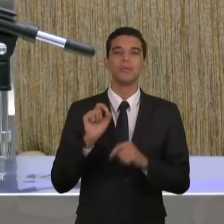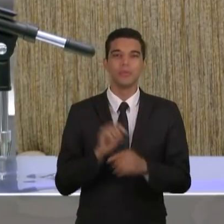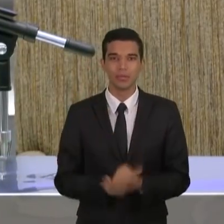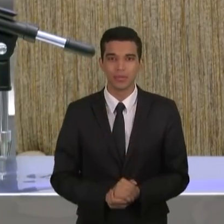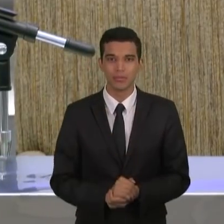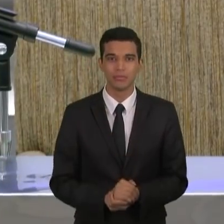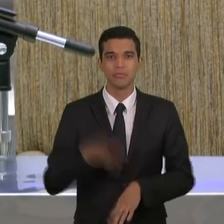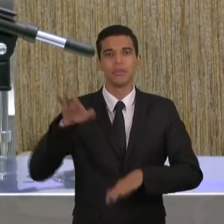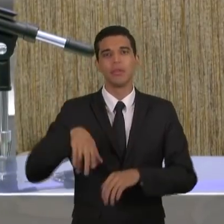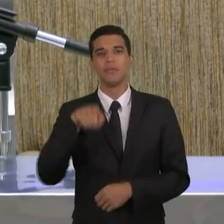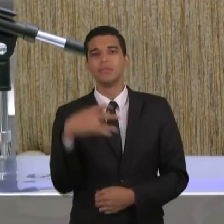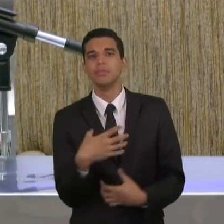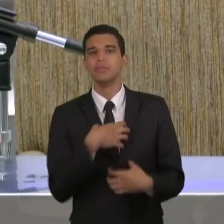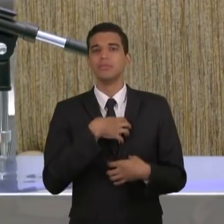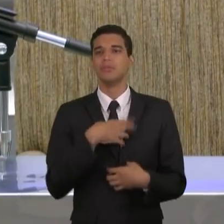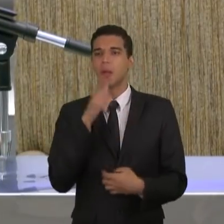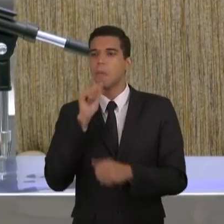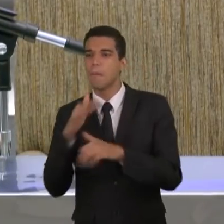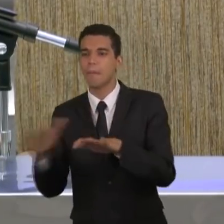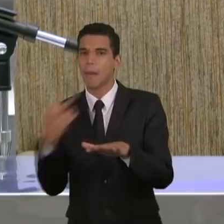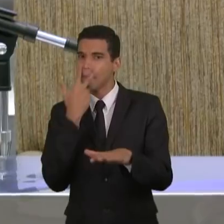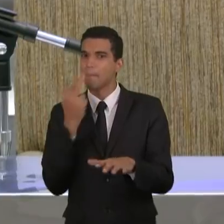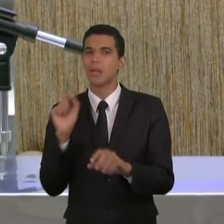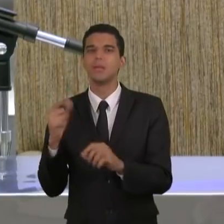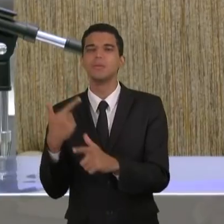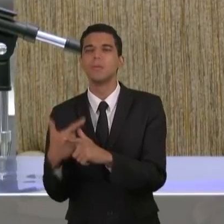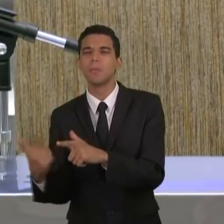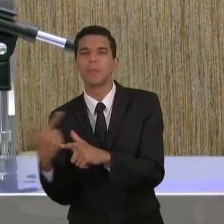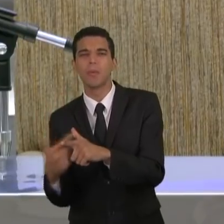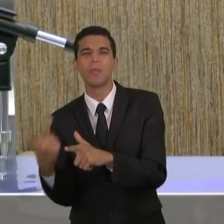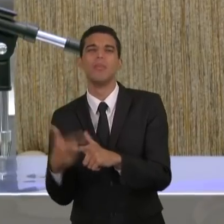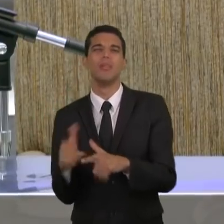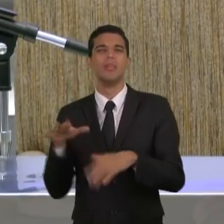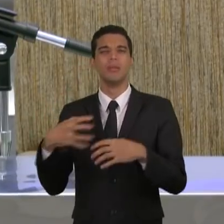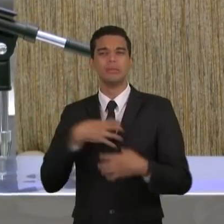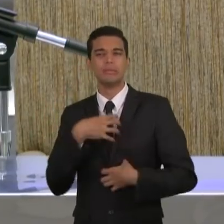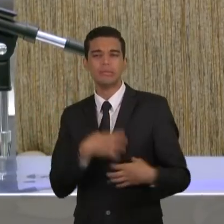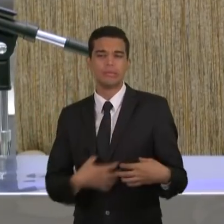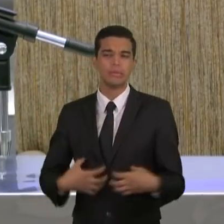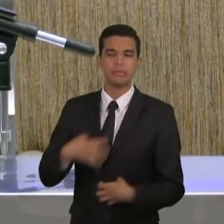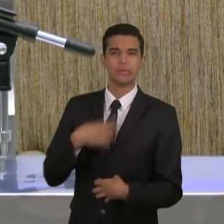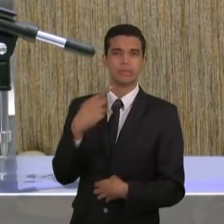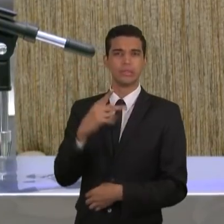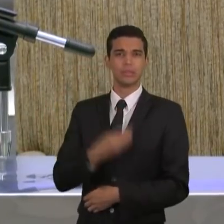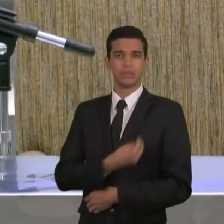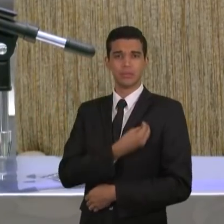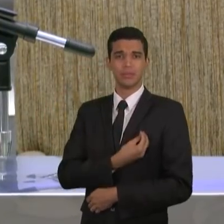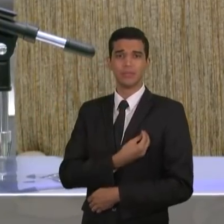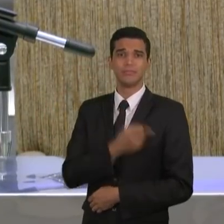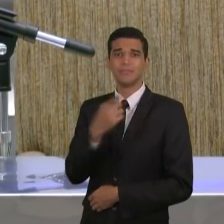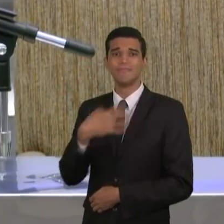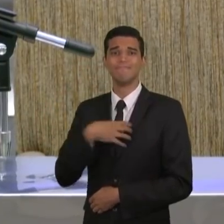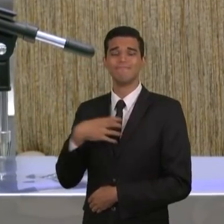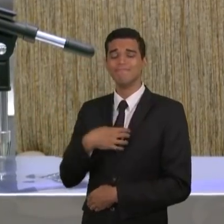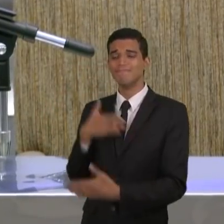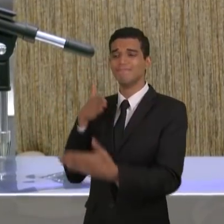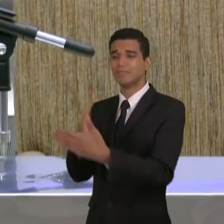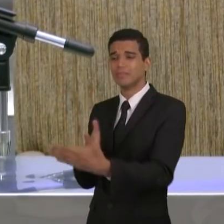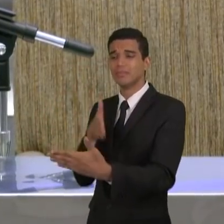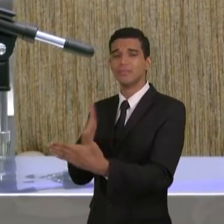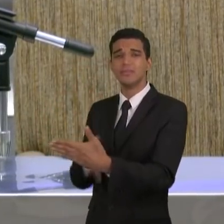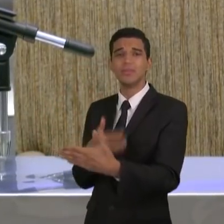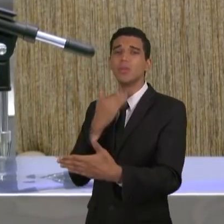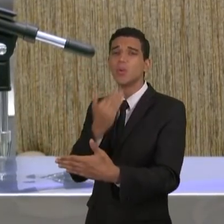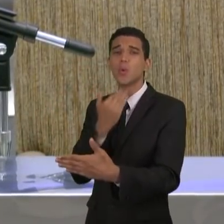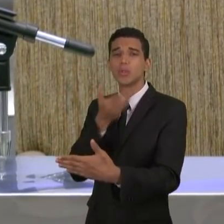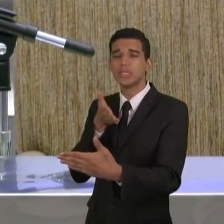Deus poderoso soberano ele tem poder aqui esta noite para Sopra o Vento filmar Abrir de um